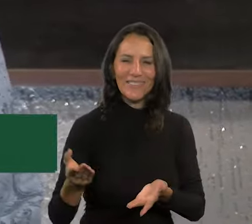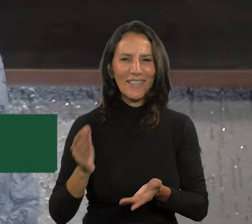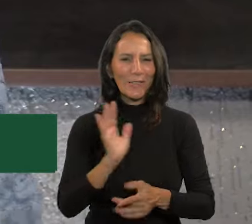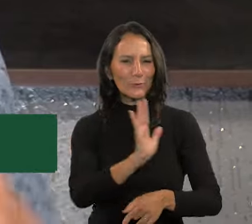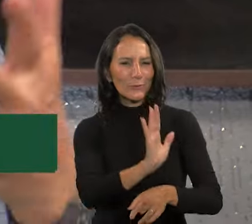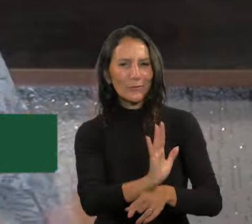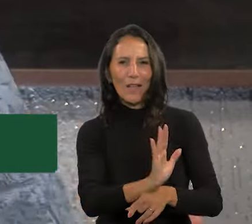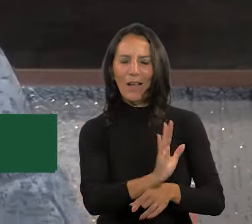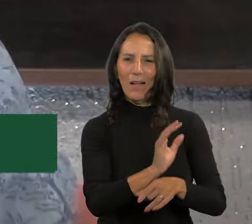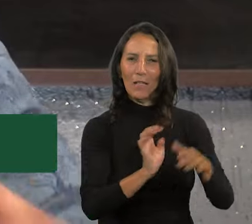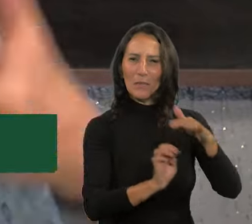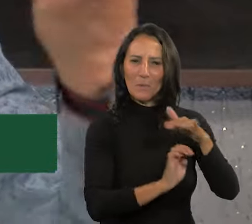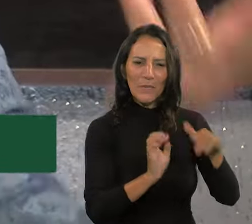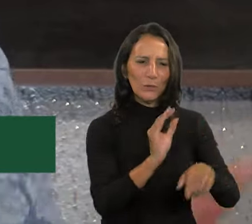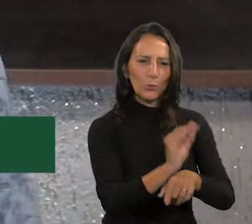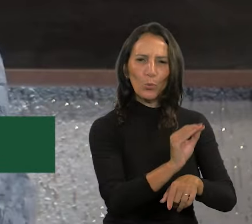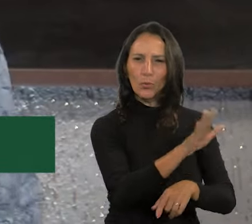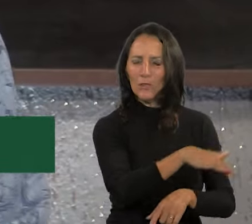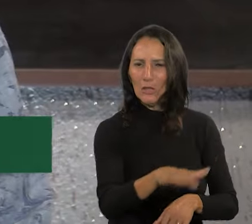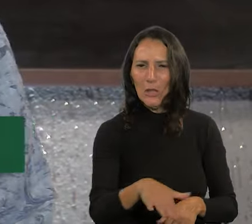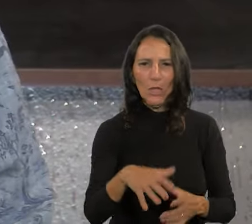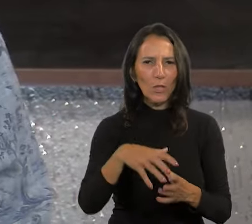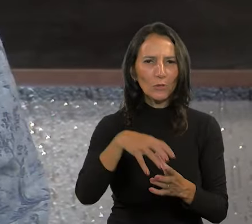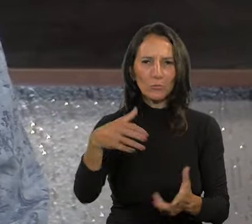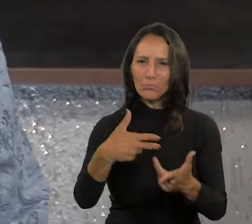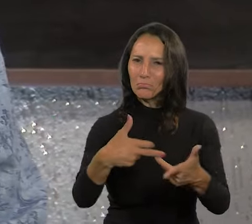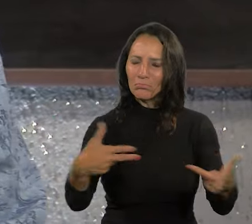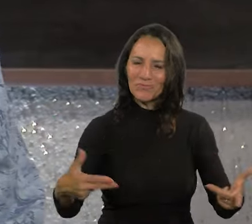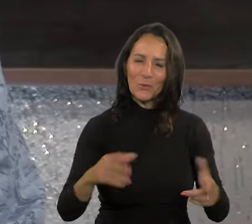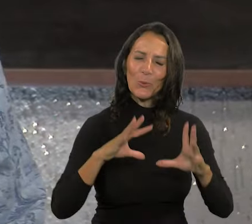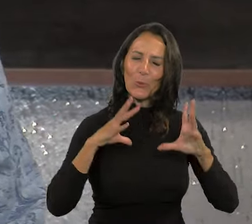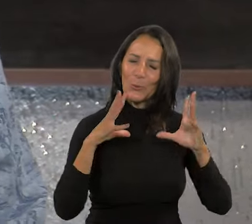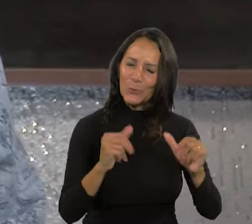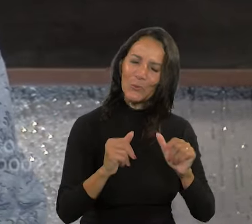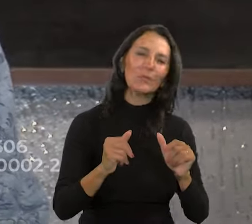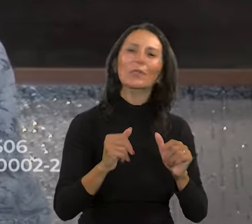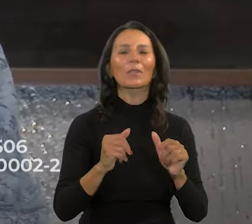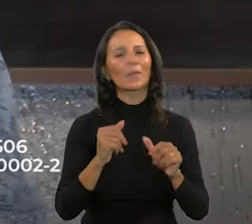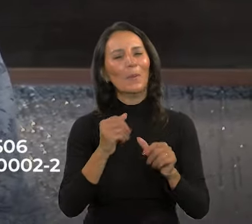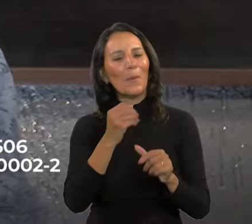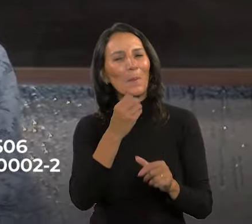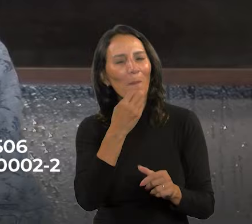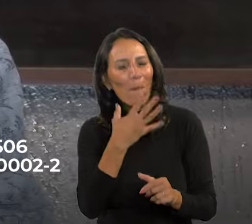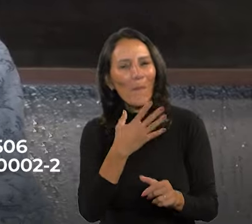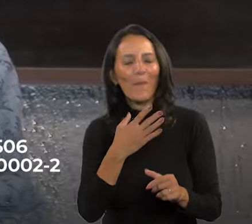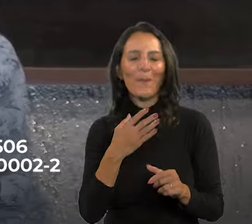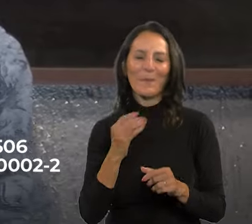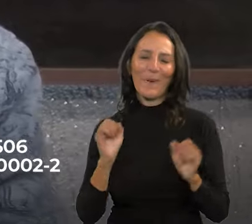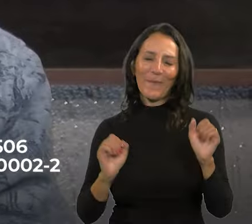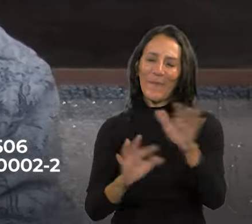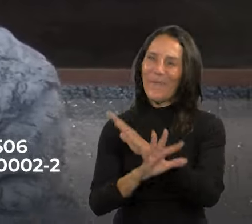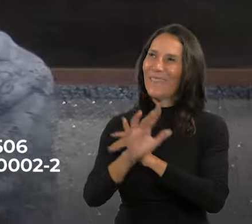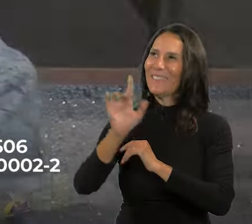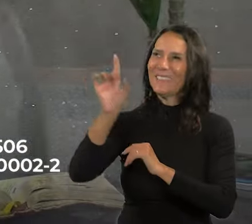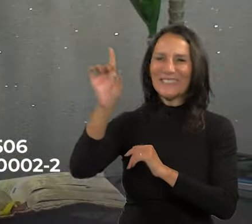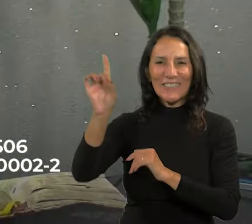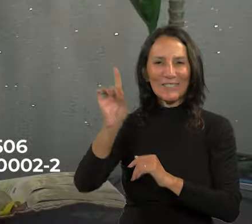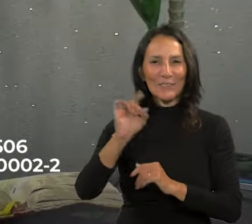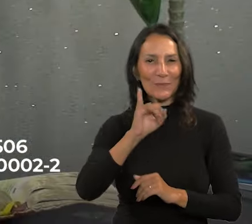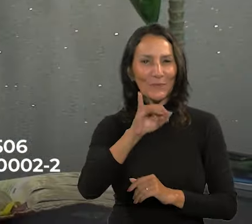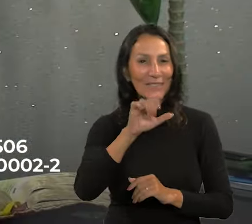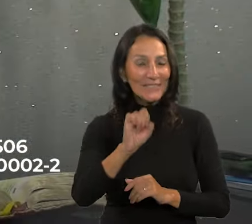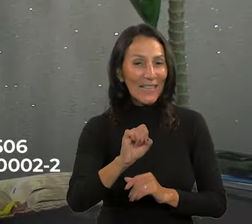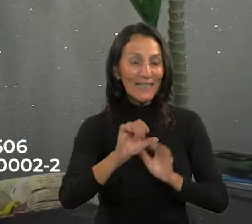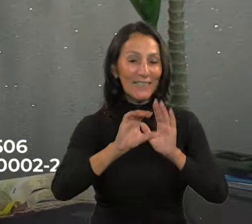instituições, com missões, fazendo tudo para a glória do nome do Senhor. Isaías 61 é para você.